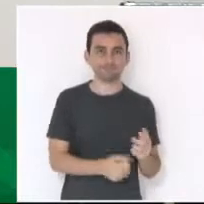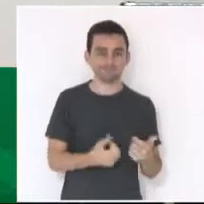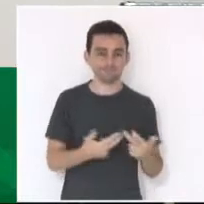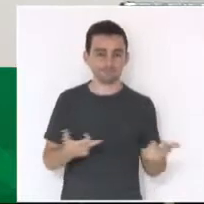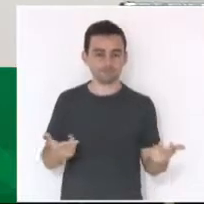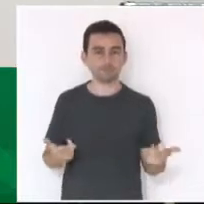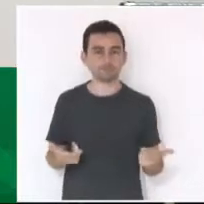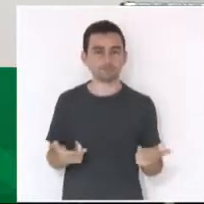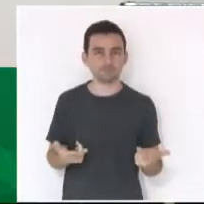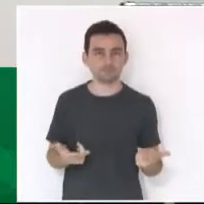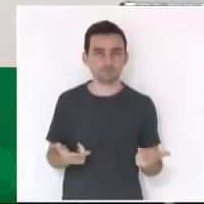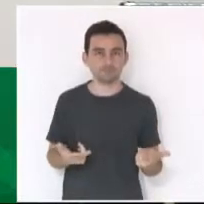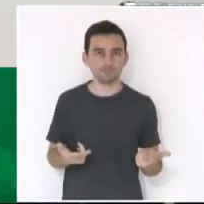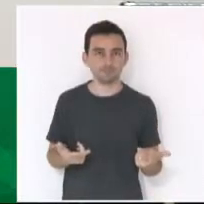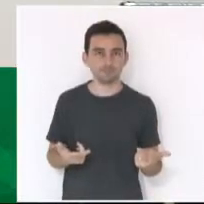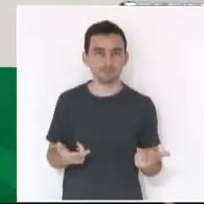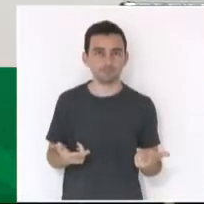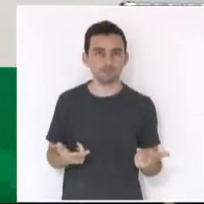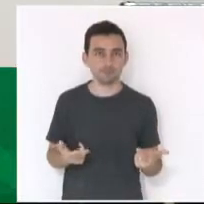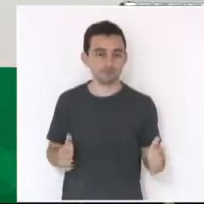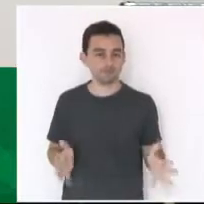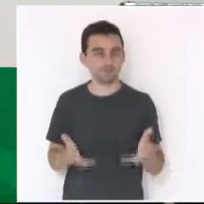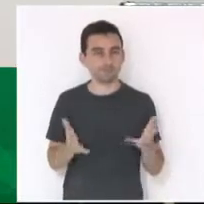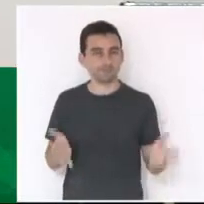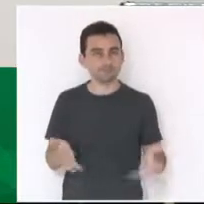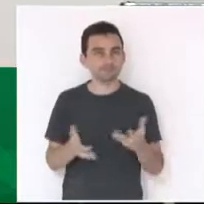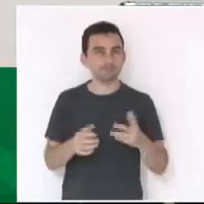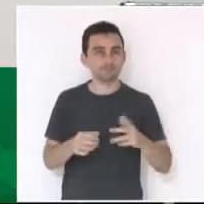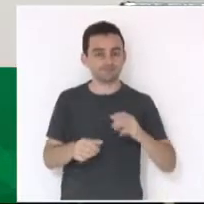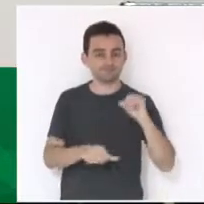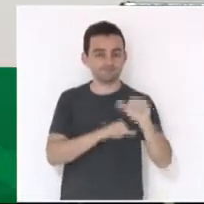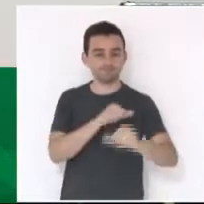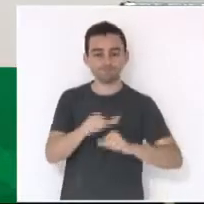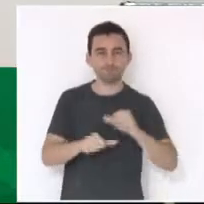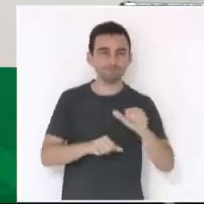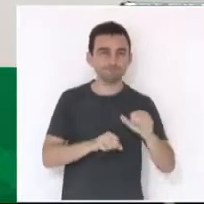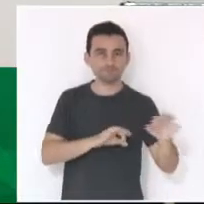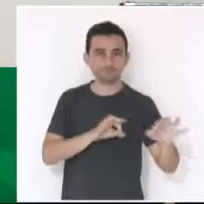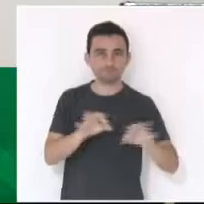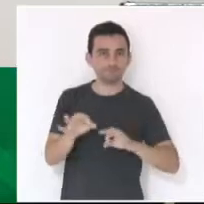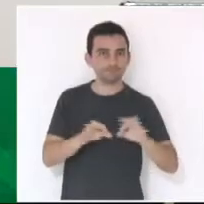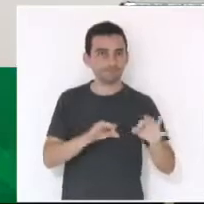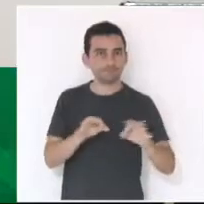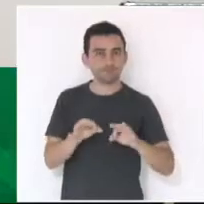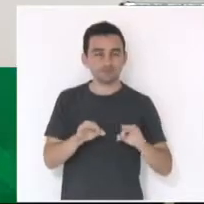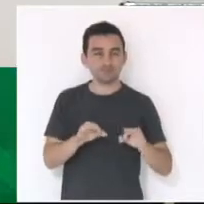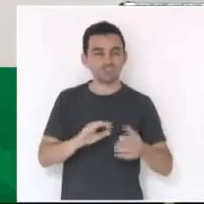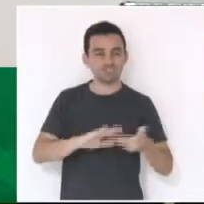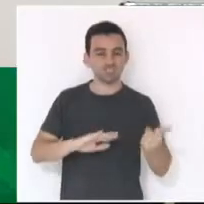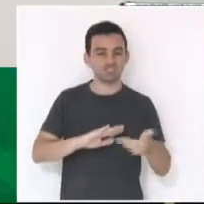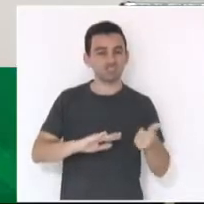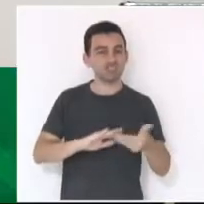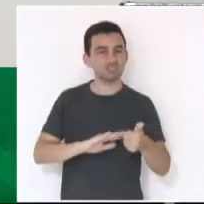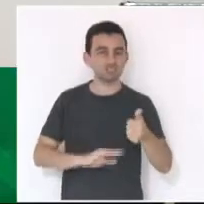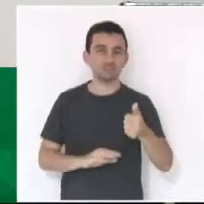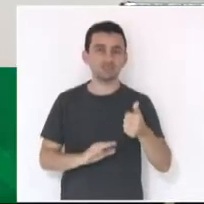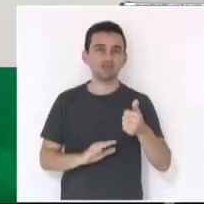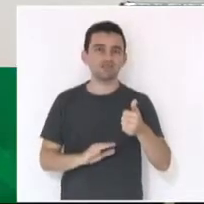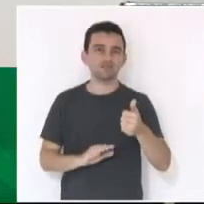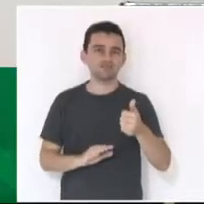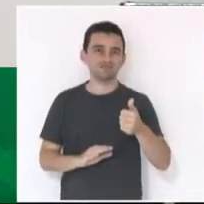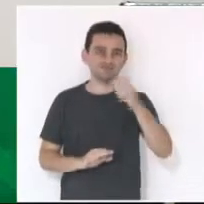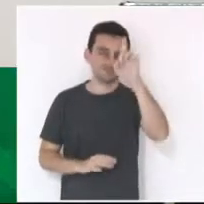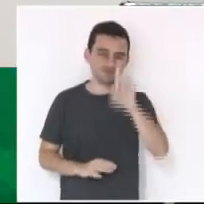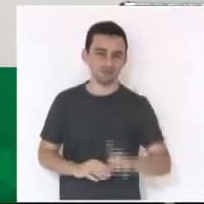da austeridade provoca promove reformas que subtraem direitos dos trabalhadores e corta